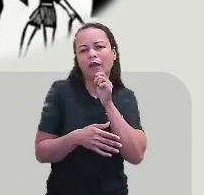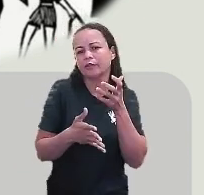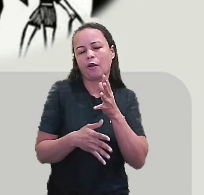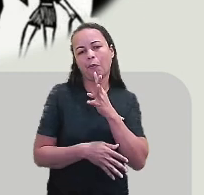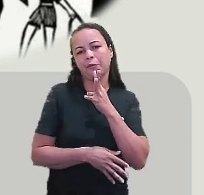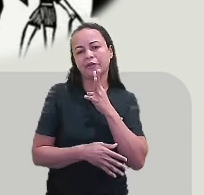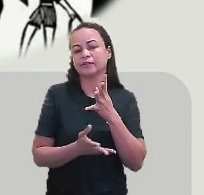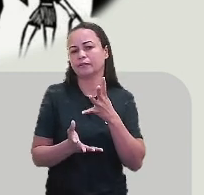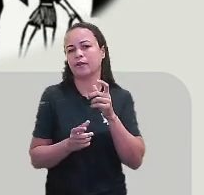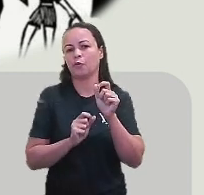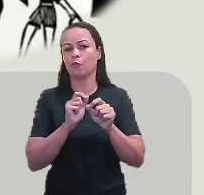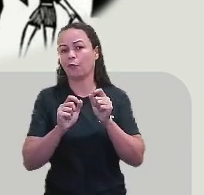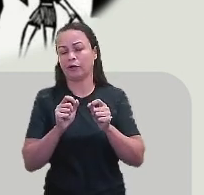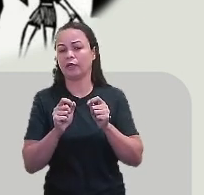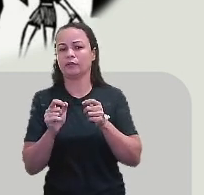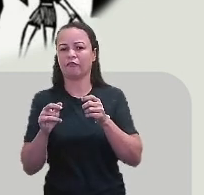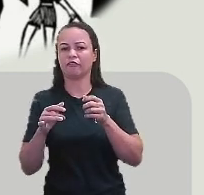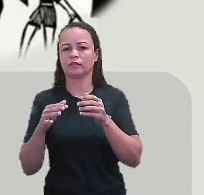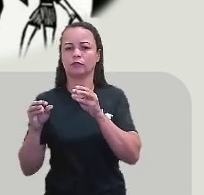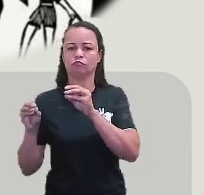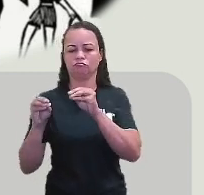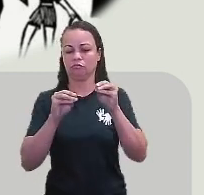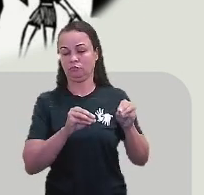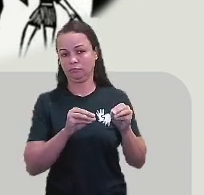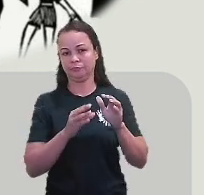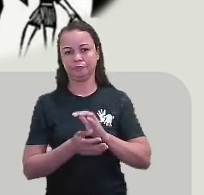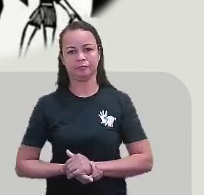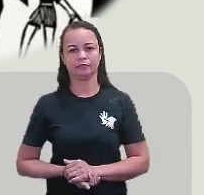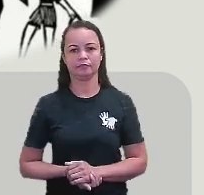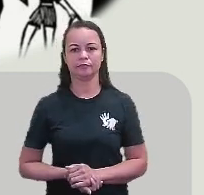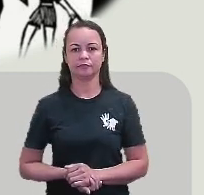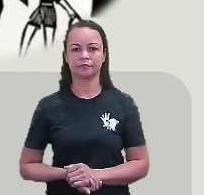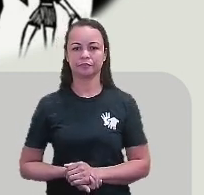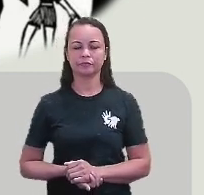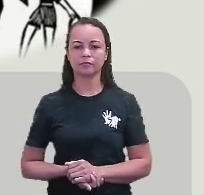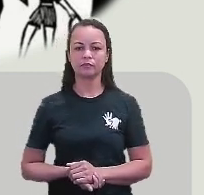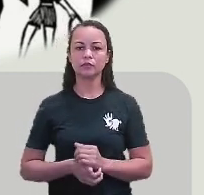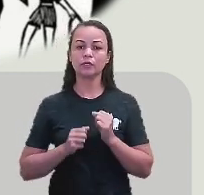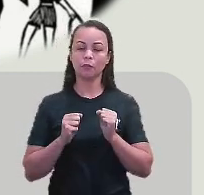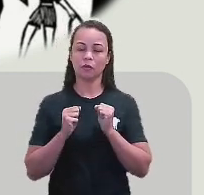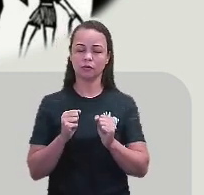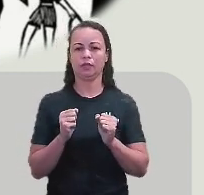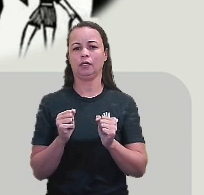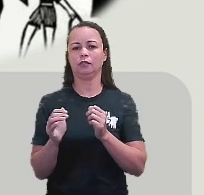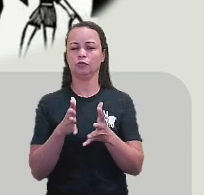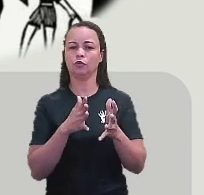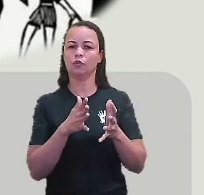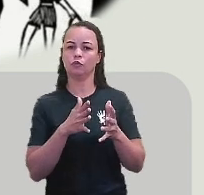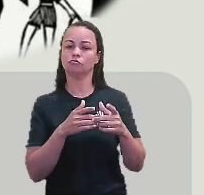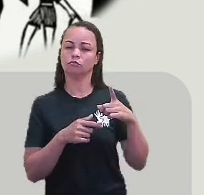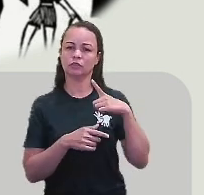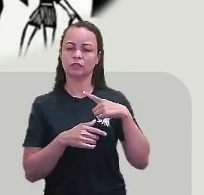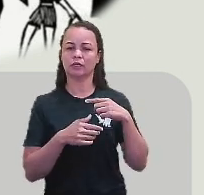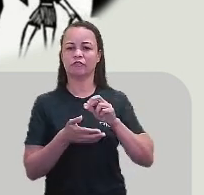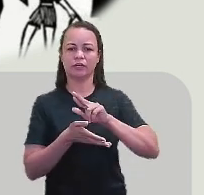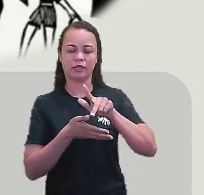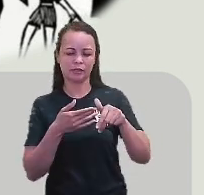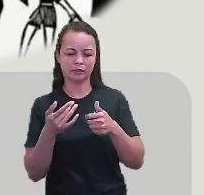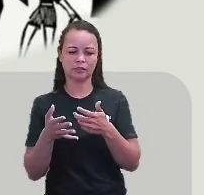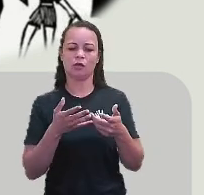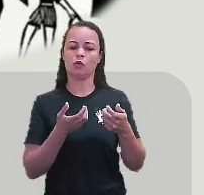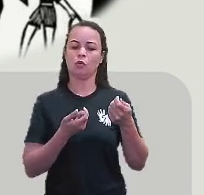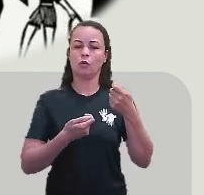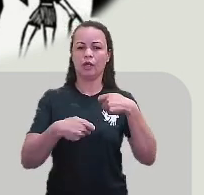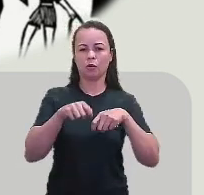que aquilo ali que está fazendo é um tipo de migração. Podendo envolver uma série de fatores, podendo ser econômicos,